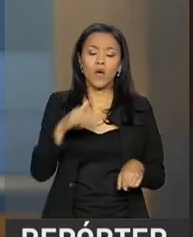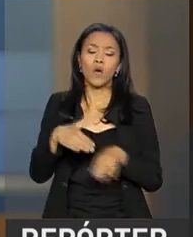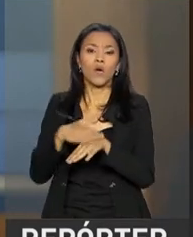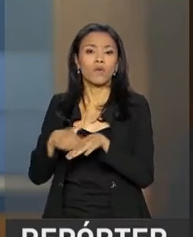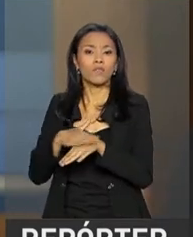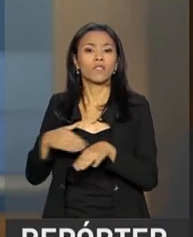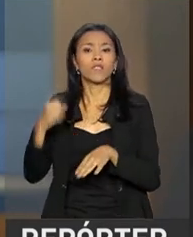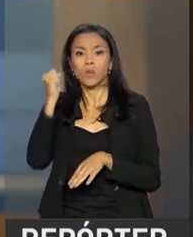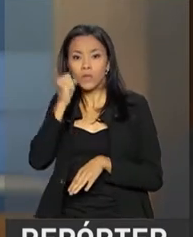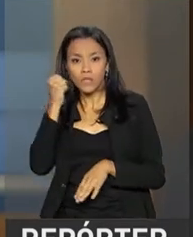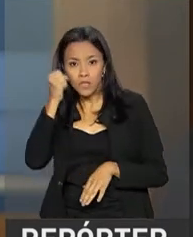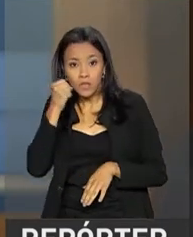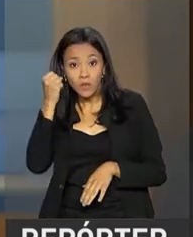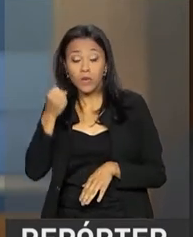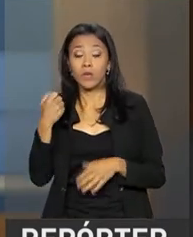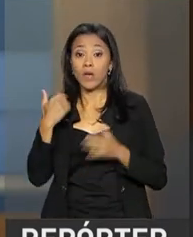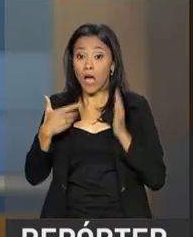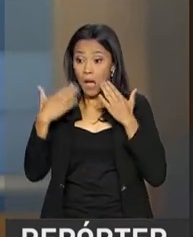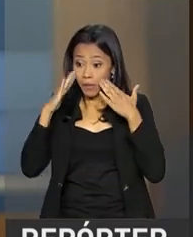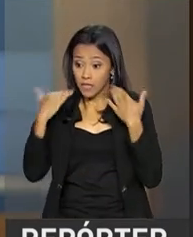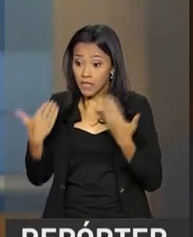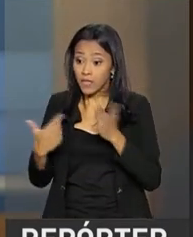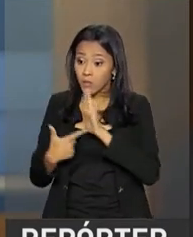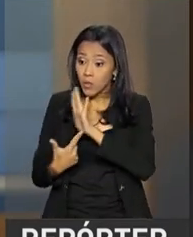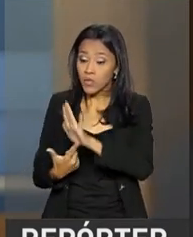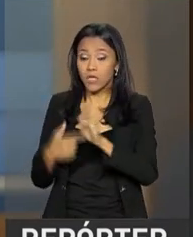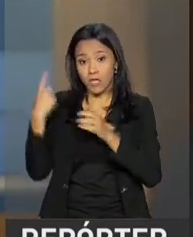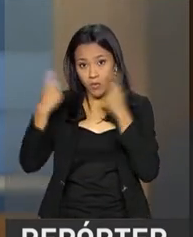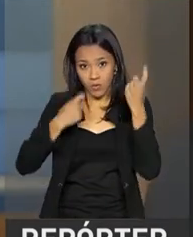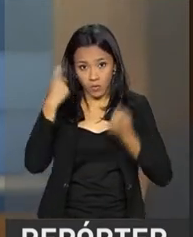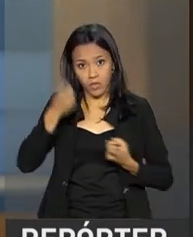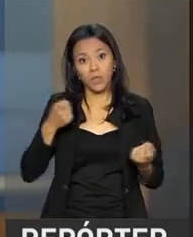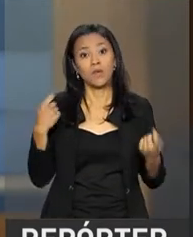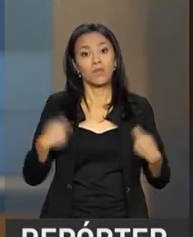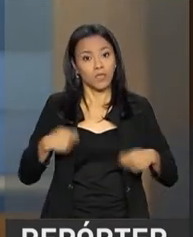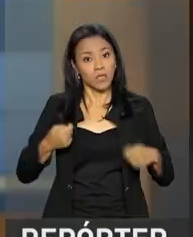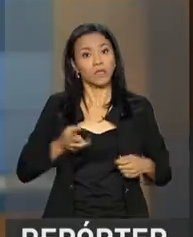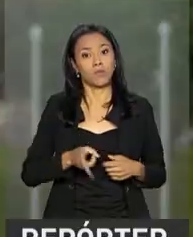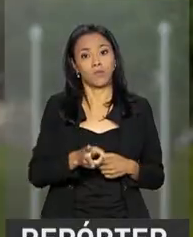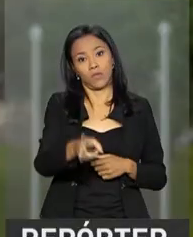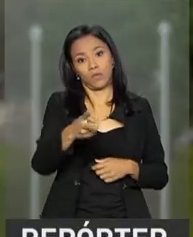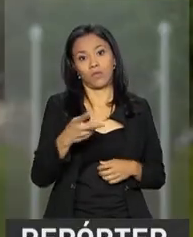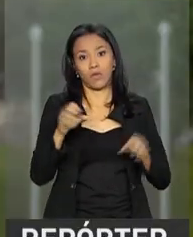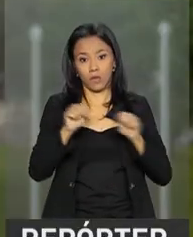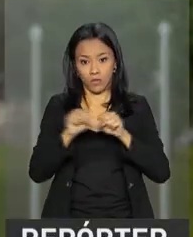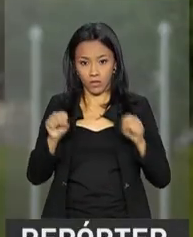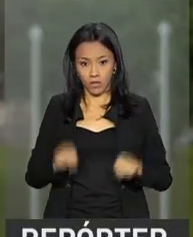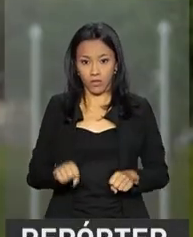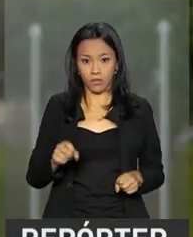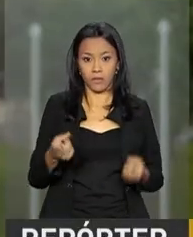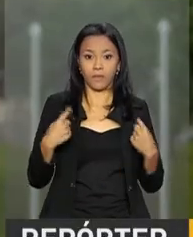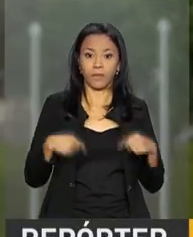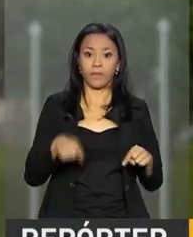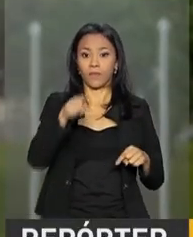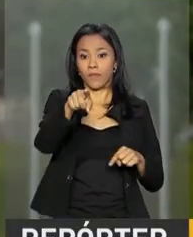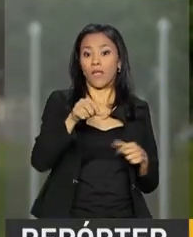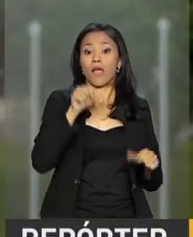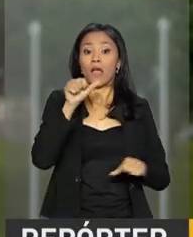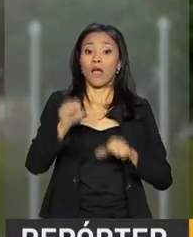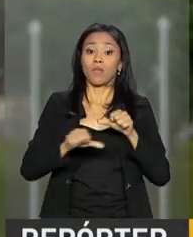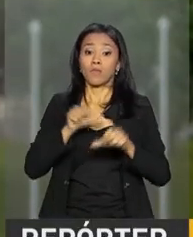mostrando a preocupação nós temos que garantir a continuidade do nosso sistema a reforma da previdência não muda